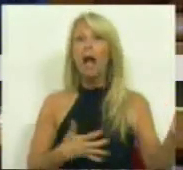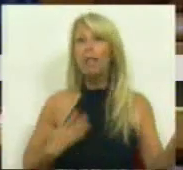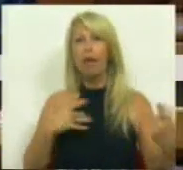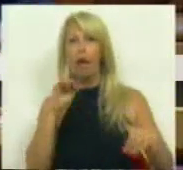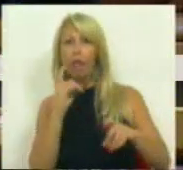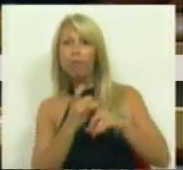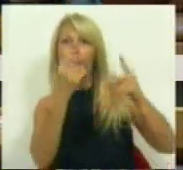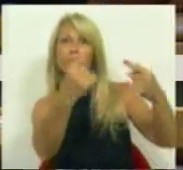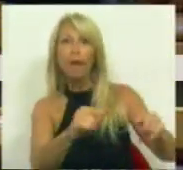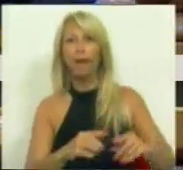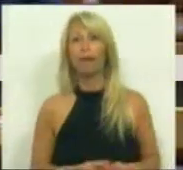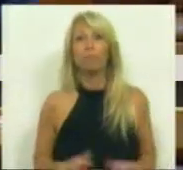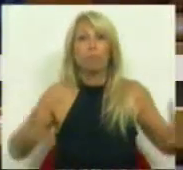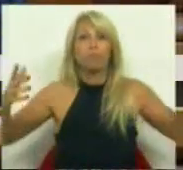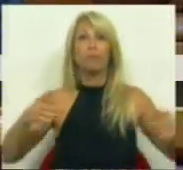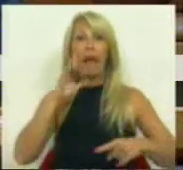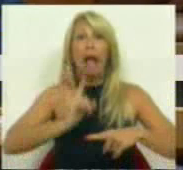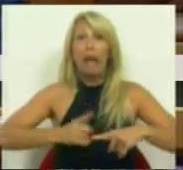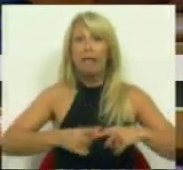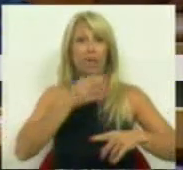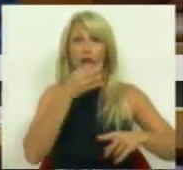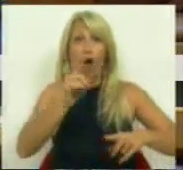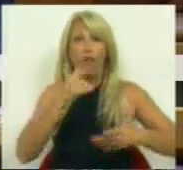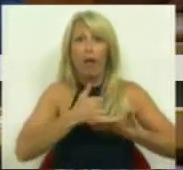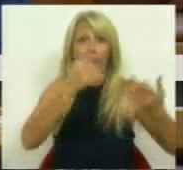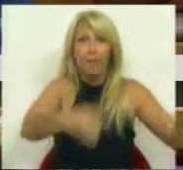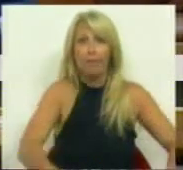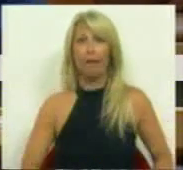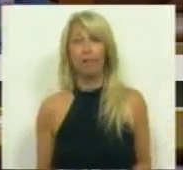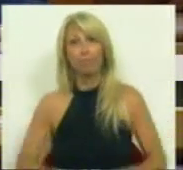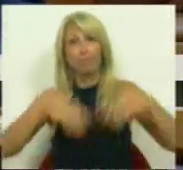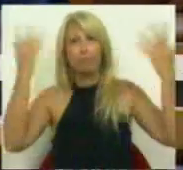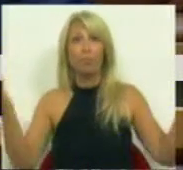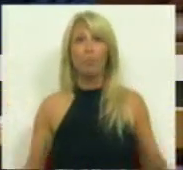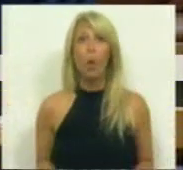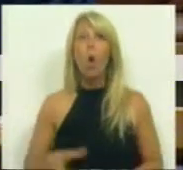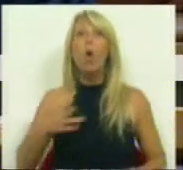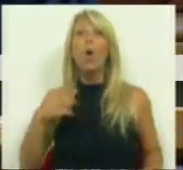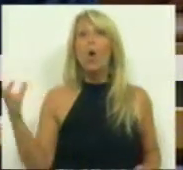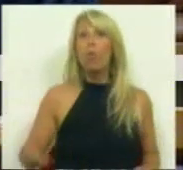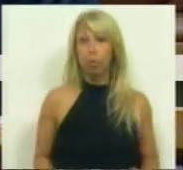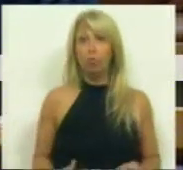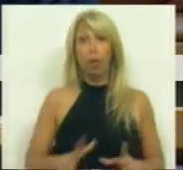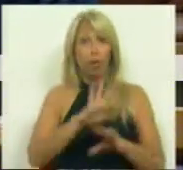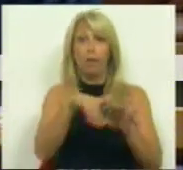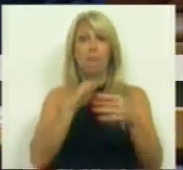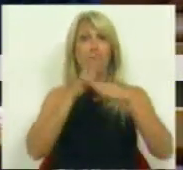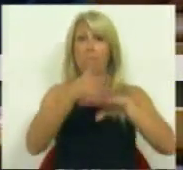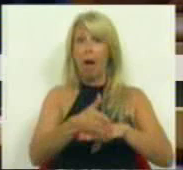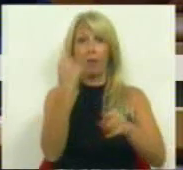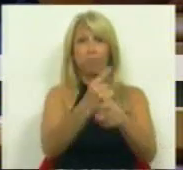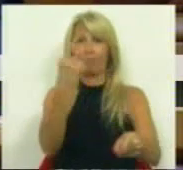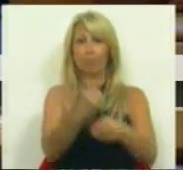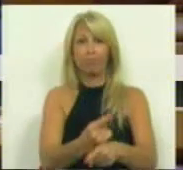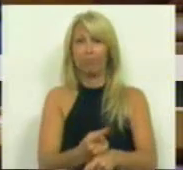A Grécia já nem da assistência se fala. Enfim, Portugal está nesse barco. Será